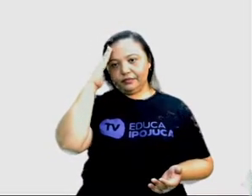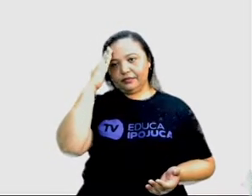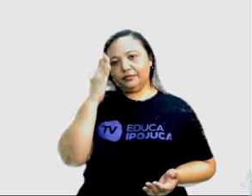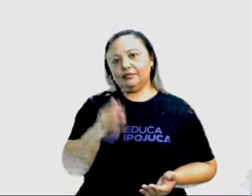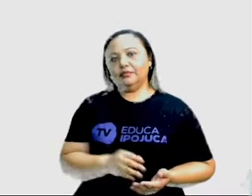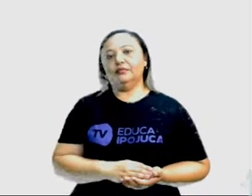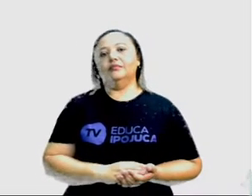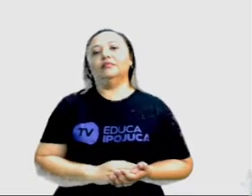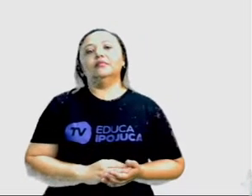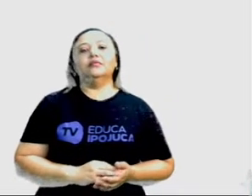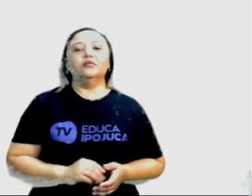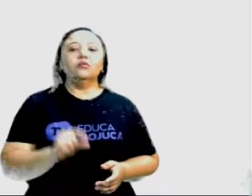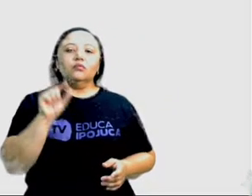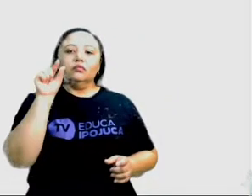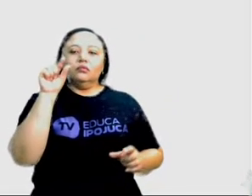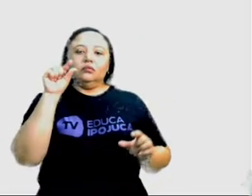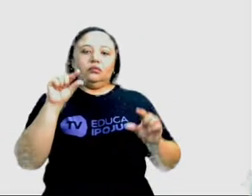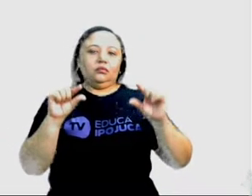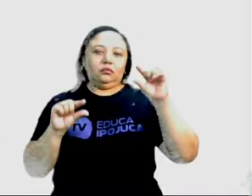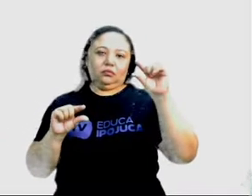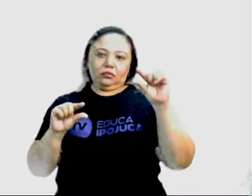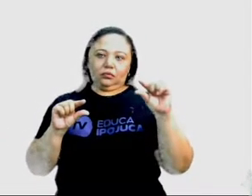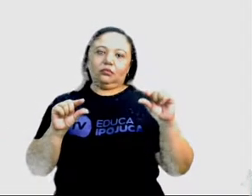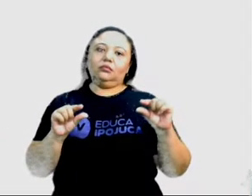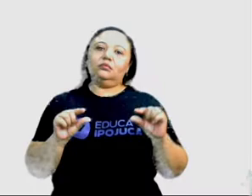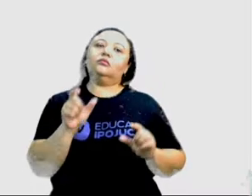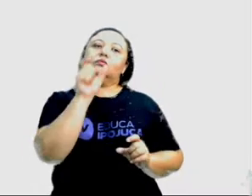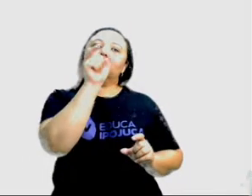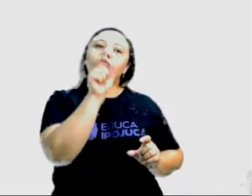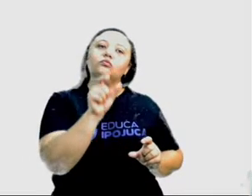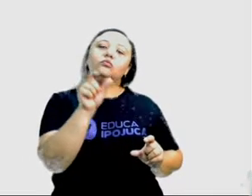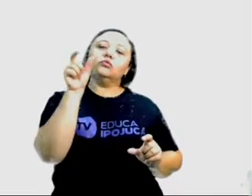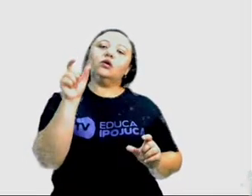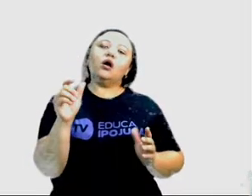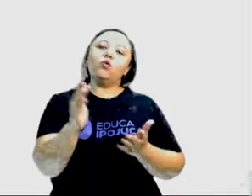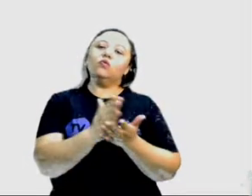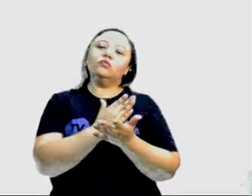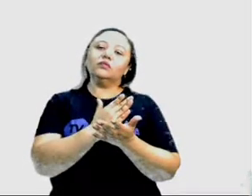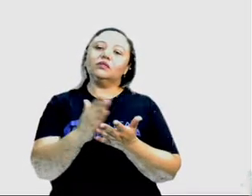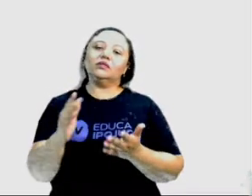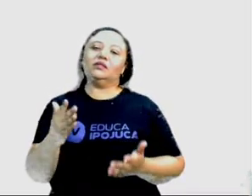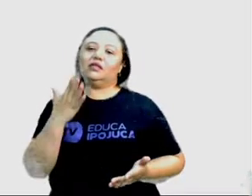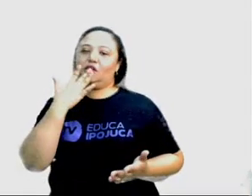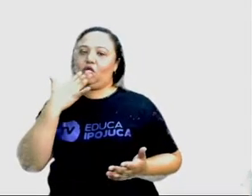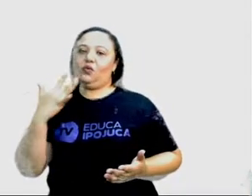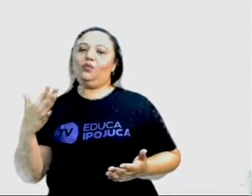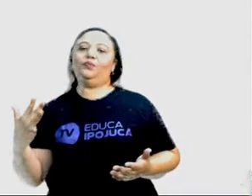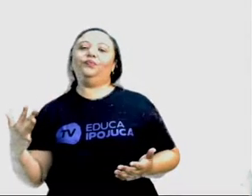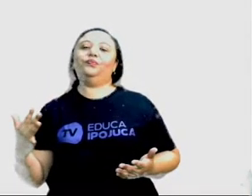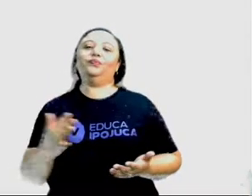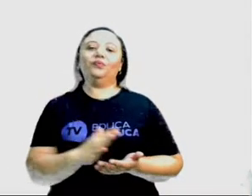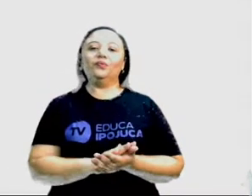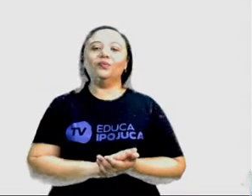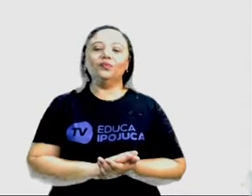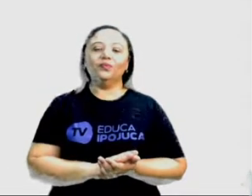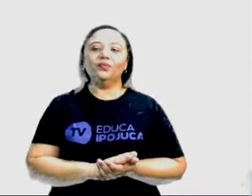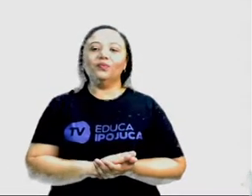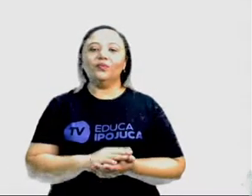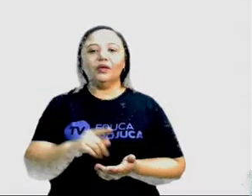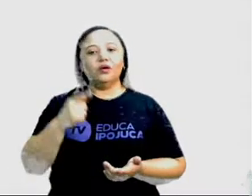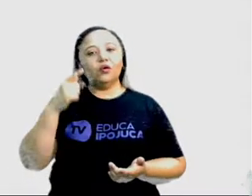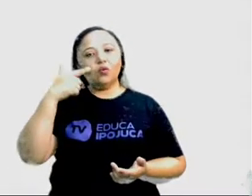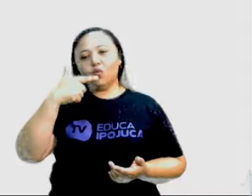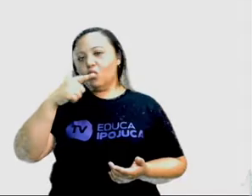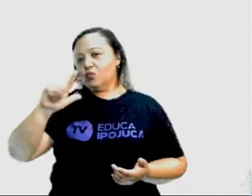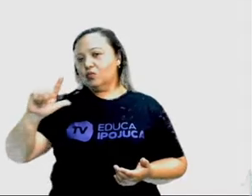sobre os gráficos. Na aula passada tinha muitos gráficos coloridos, não é? Tinha gráficos que a gente nunca